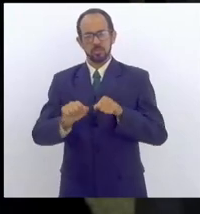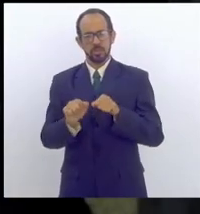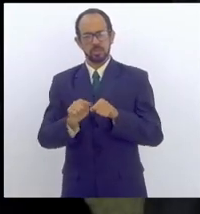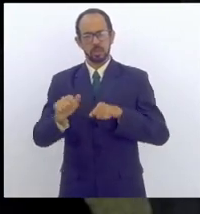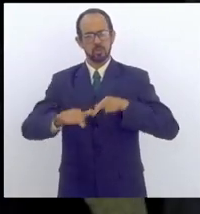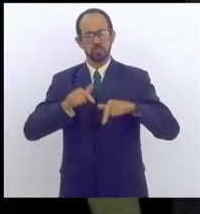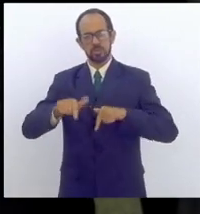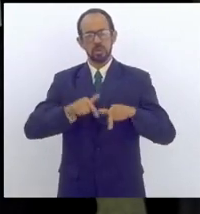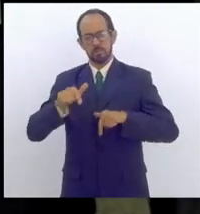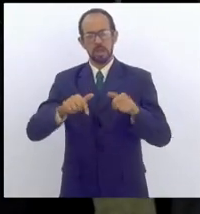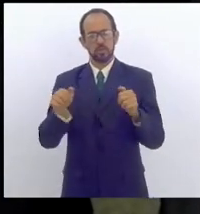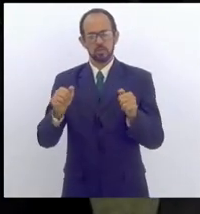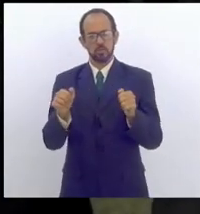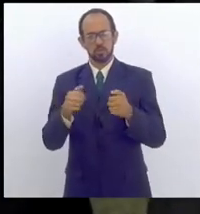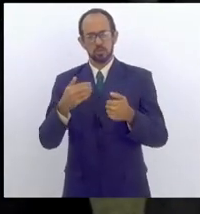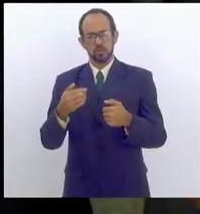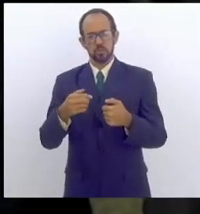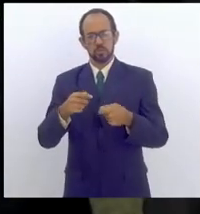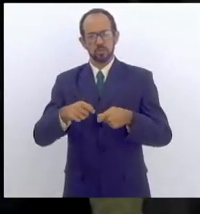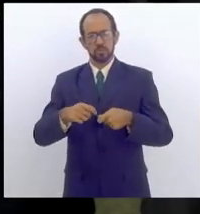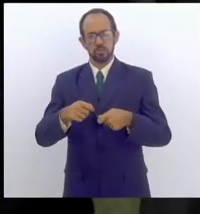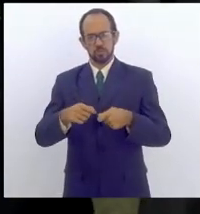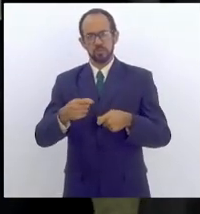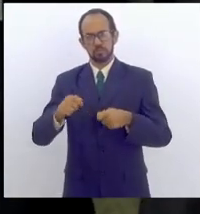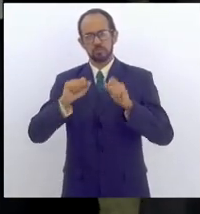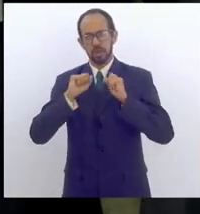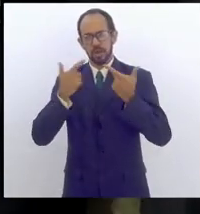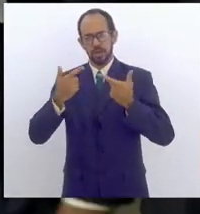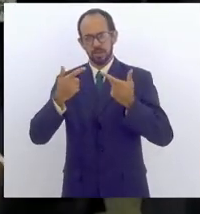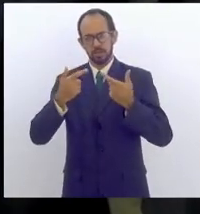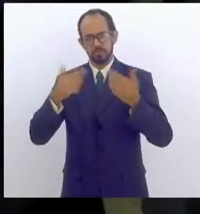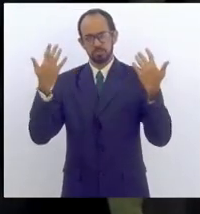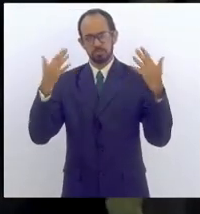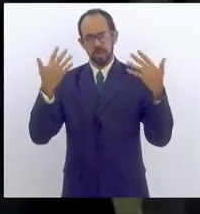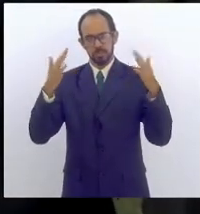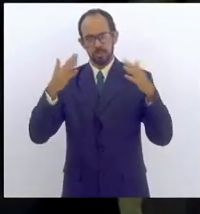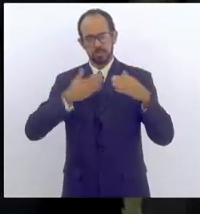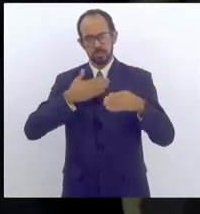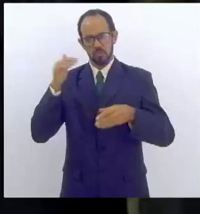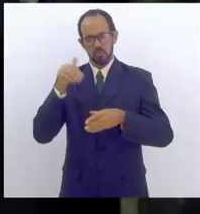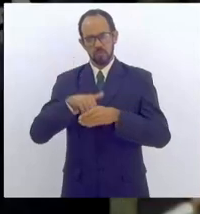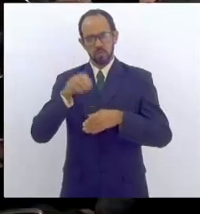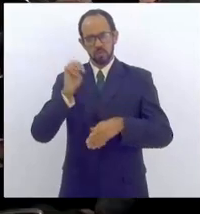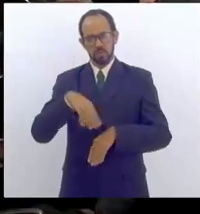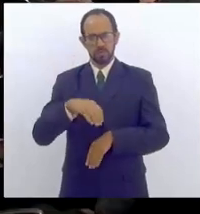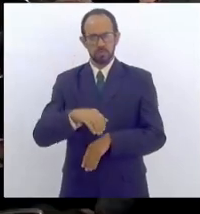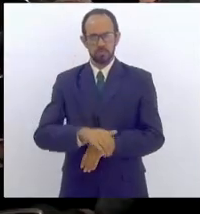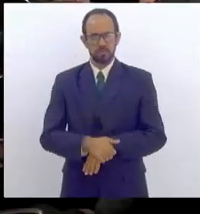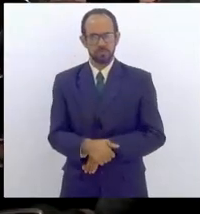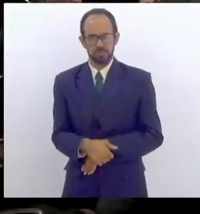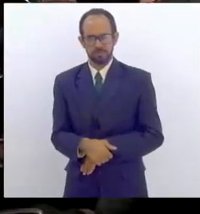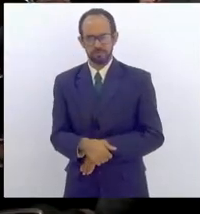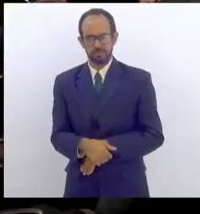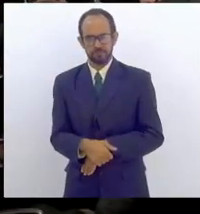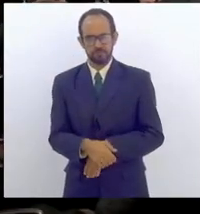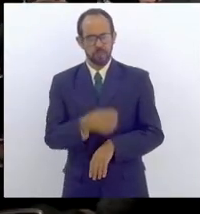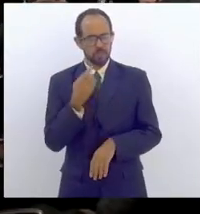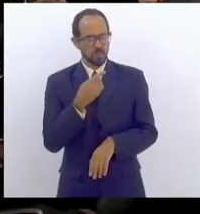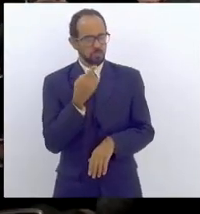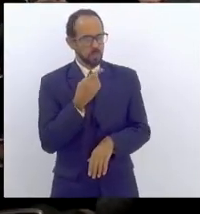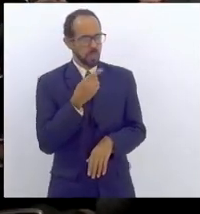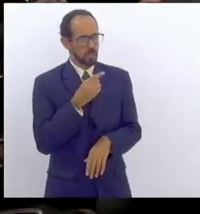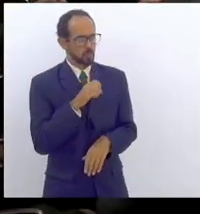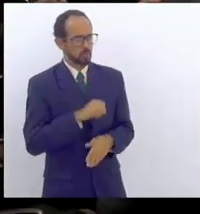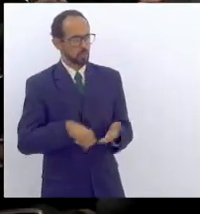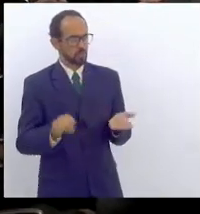à frente do parlamento. Parabéns e conta com o meu apoio, meu voto é sim. Deputado Samuel